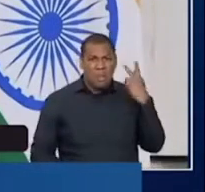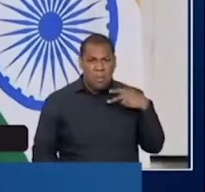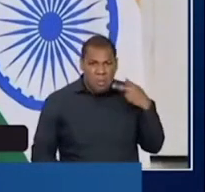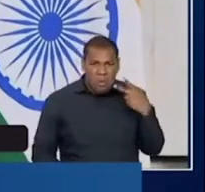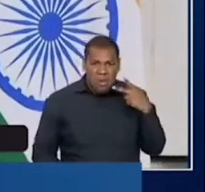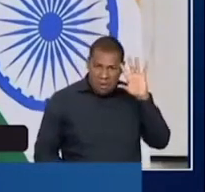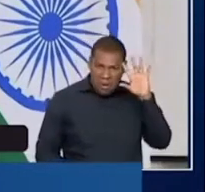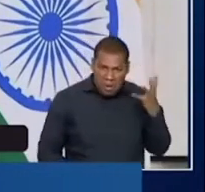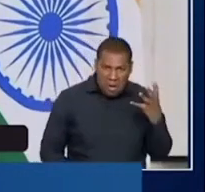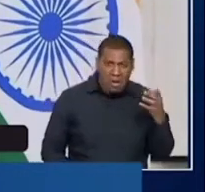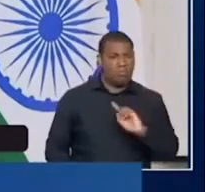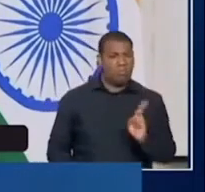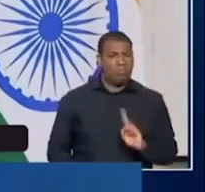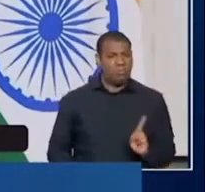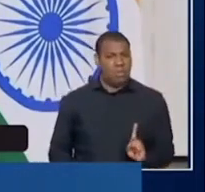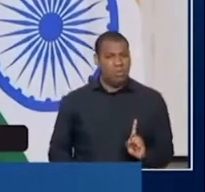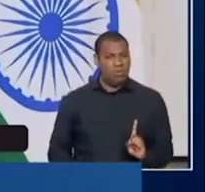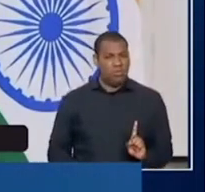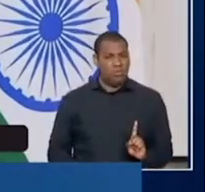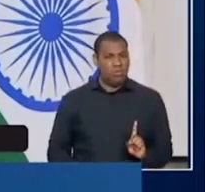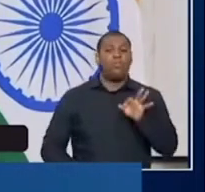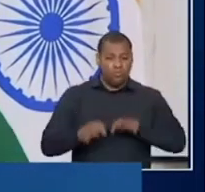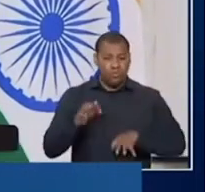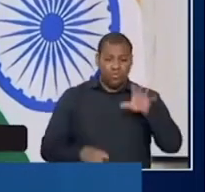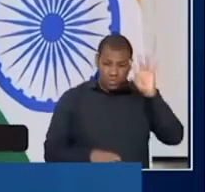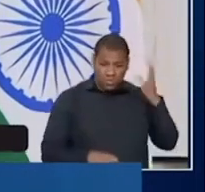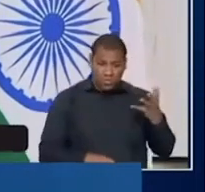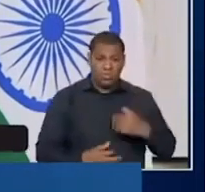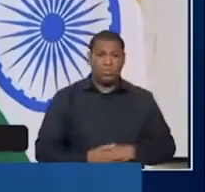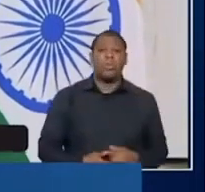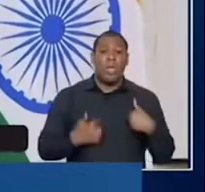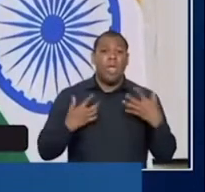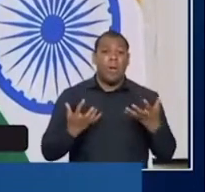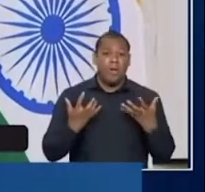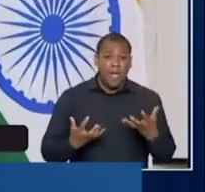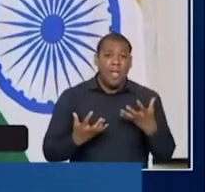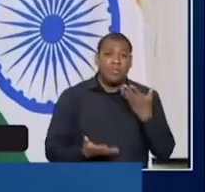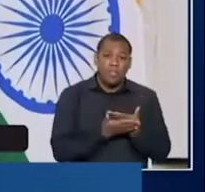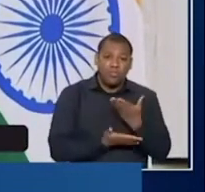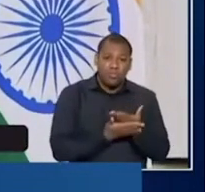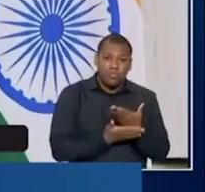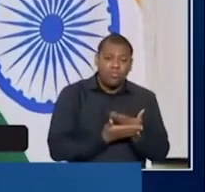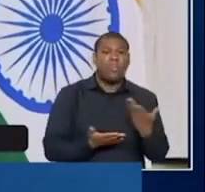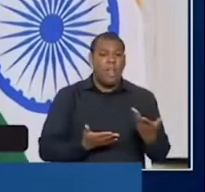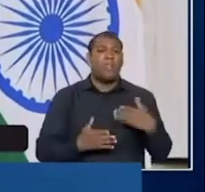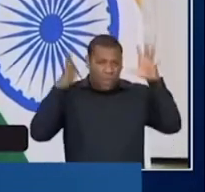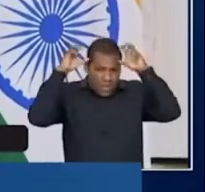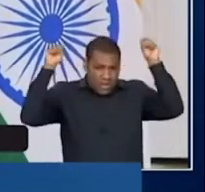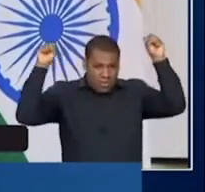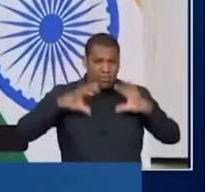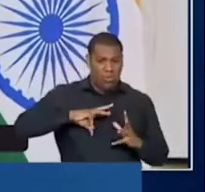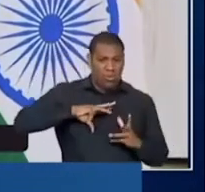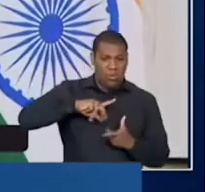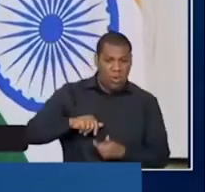a gente volta a dizer, na ONU ter condenado claramente a invasão russa da Ucrânia. A verdade é que,